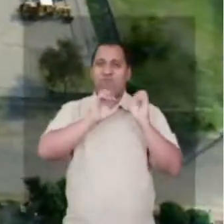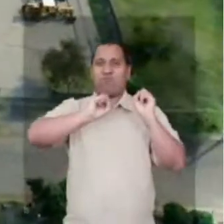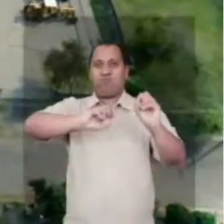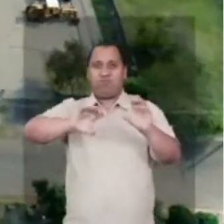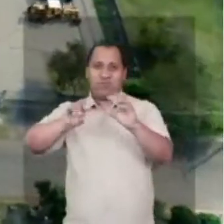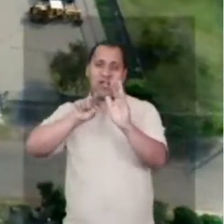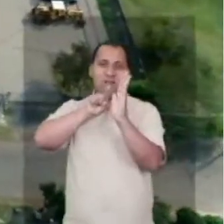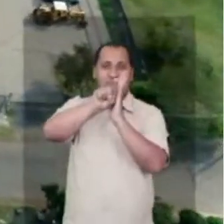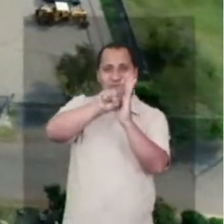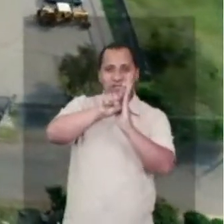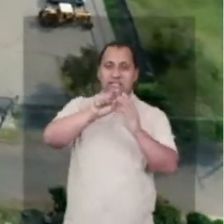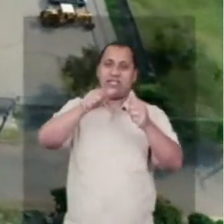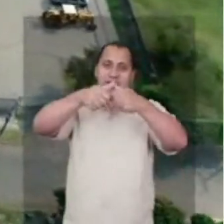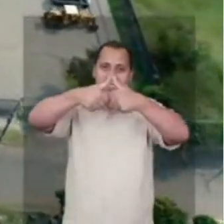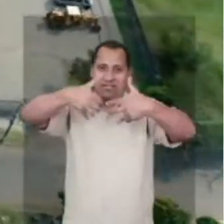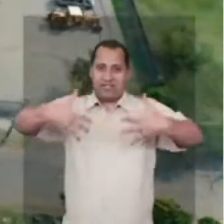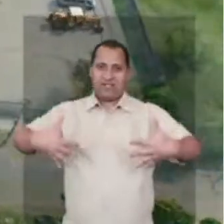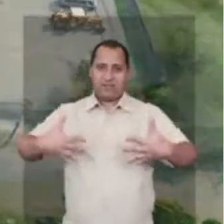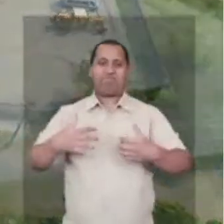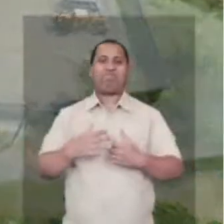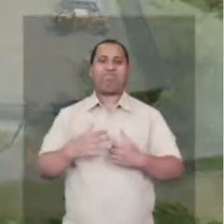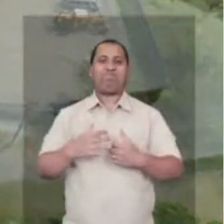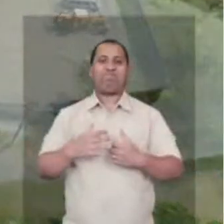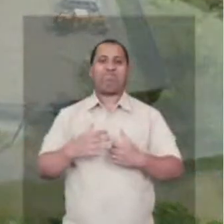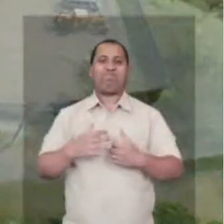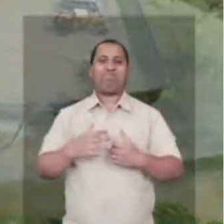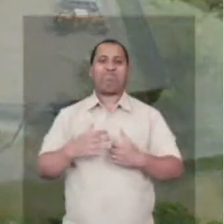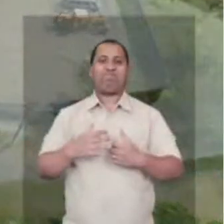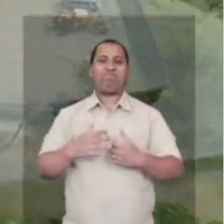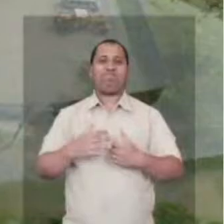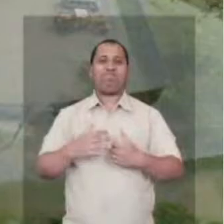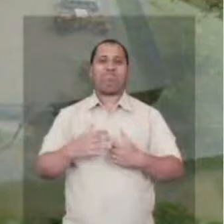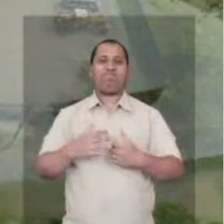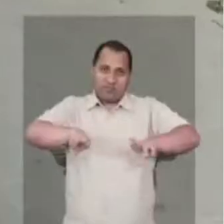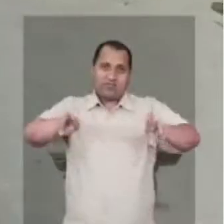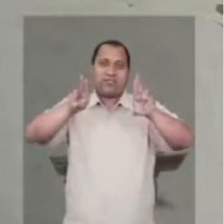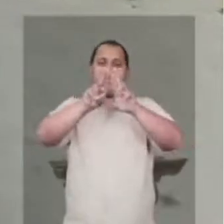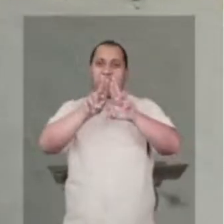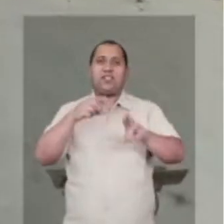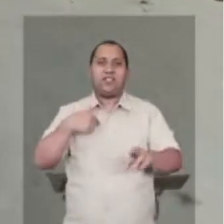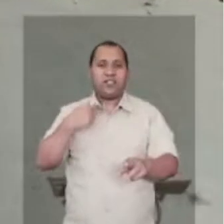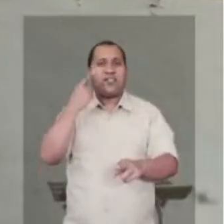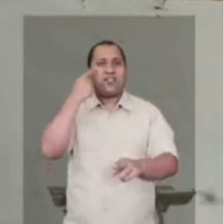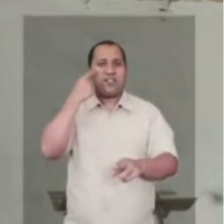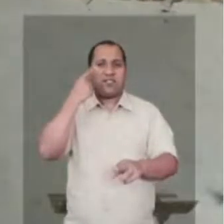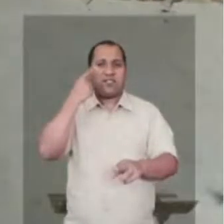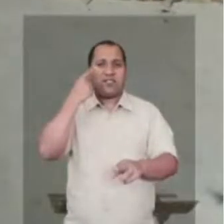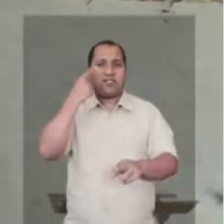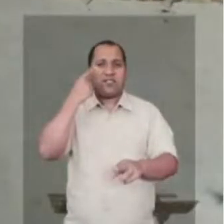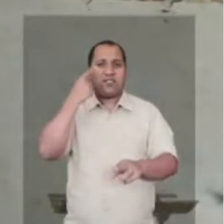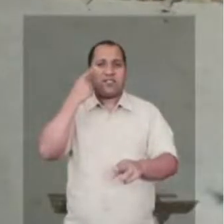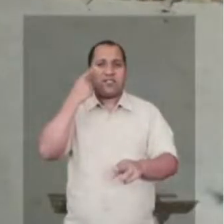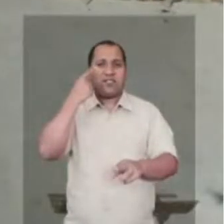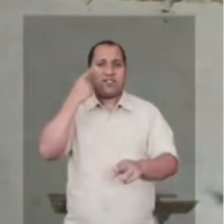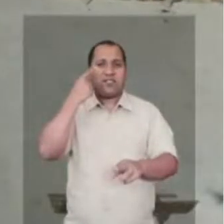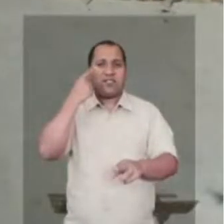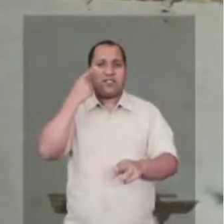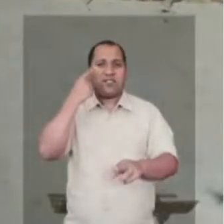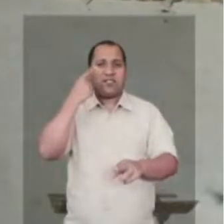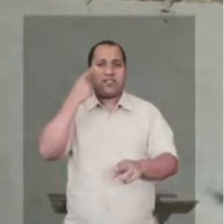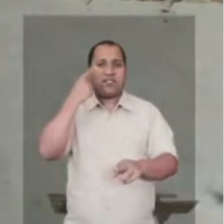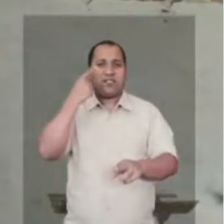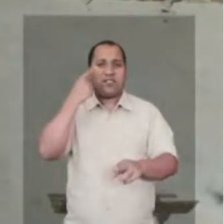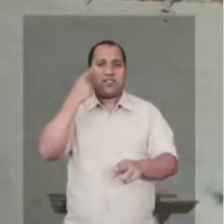integrados no ensino, na pesquisa e na extensão. Uma universidade que se destaca por sua qualidade de